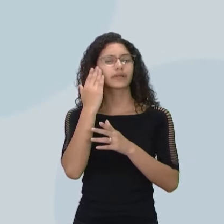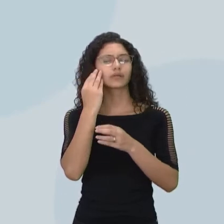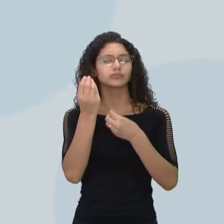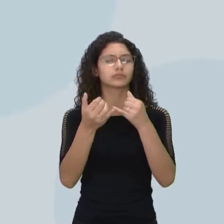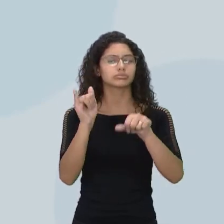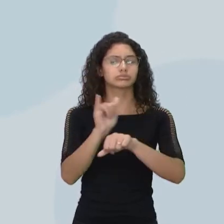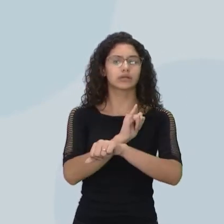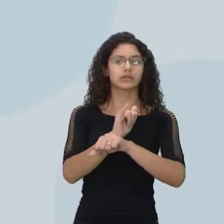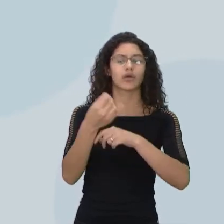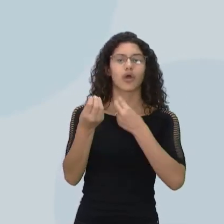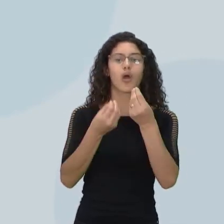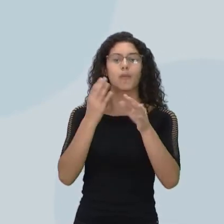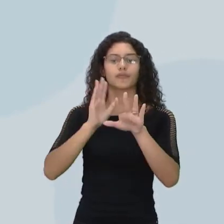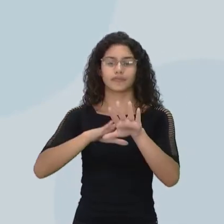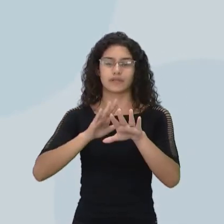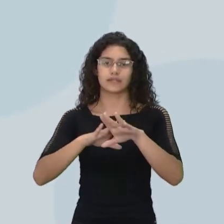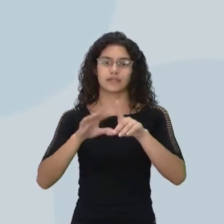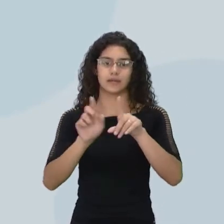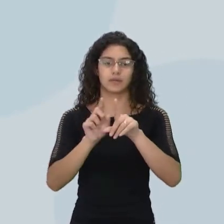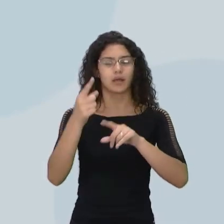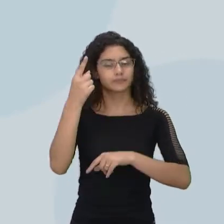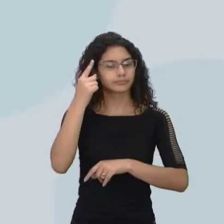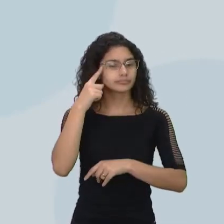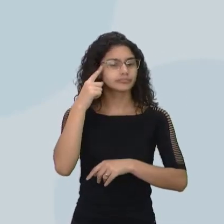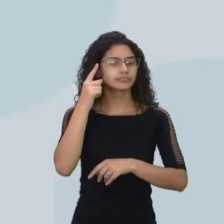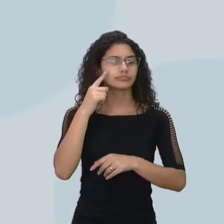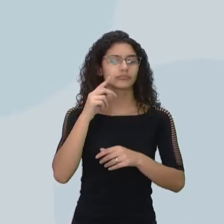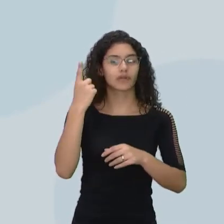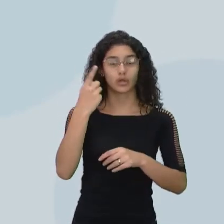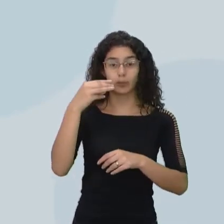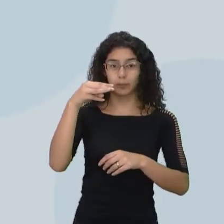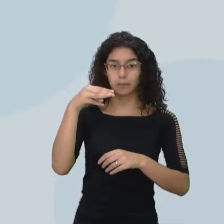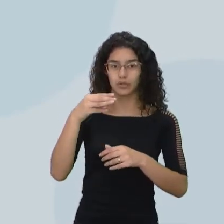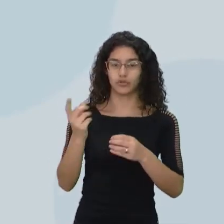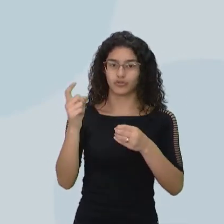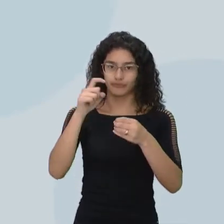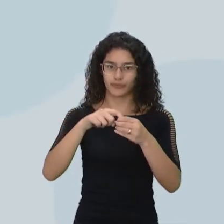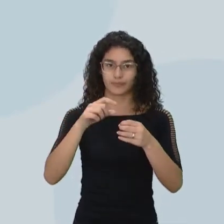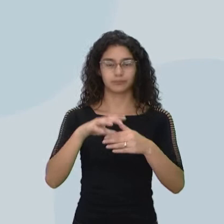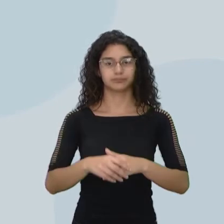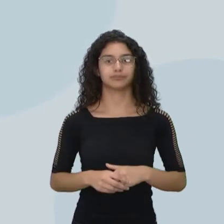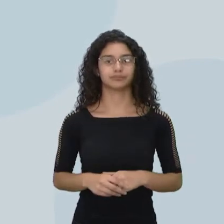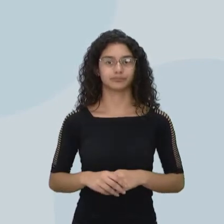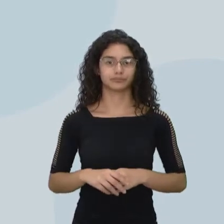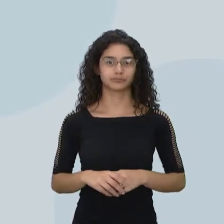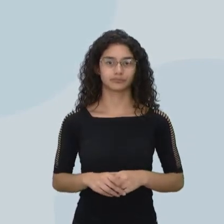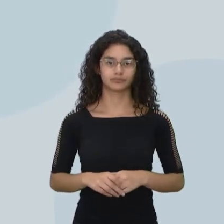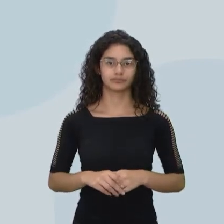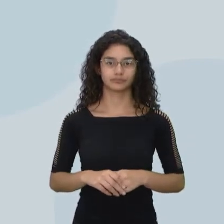para solucionar esse problema aí na cabeça de vocês. Em 1 minutinho a gente retorna.